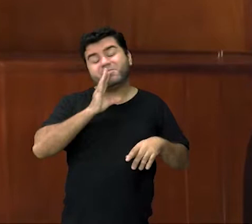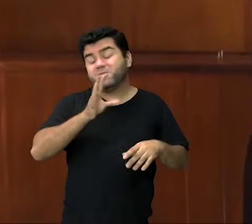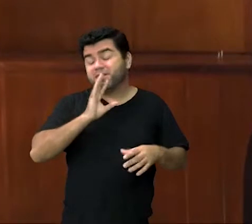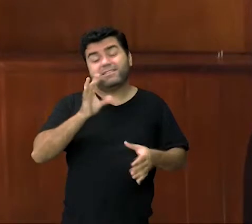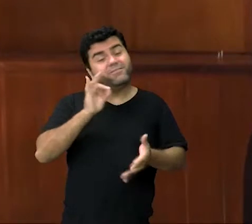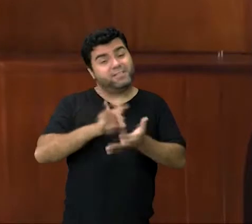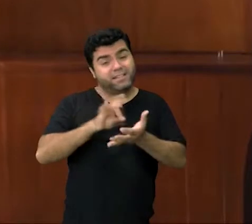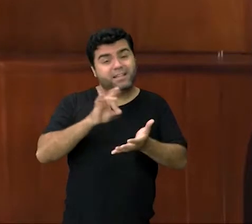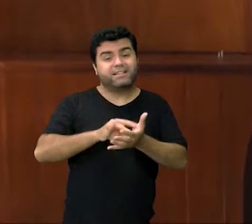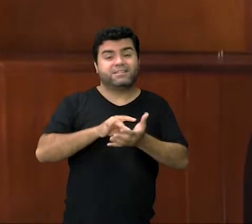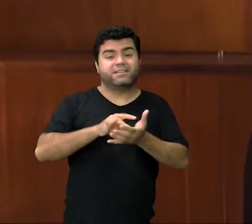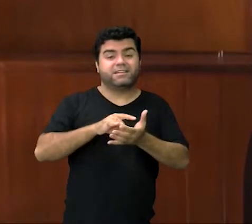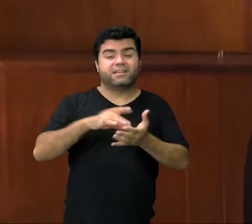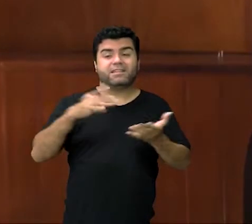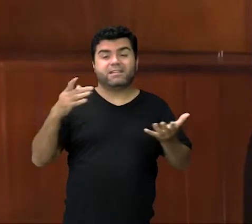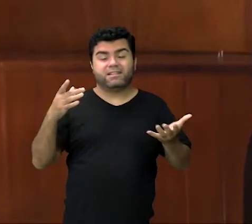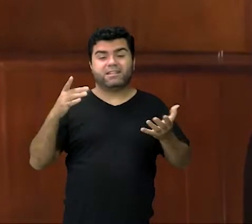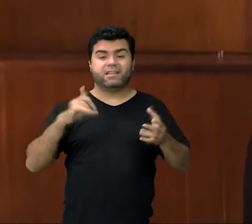que existem